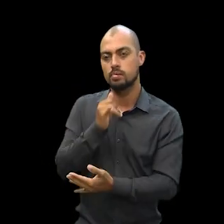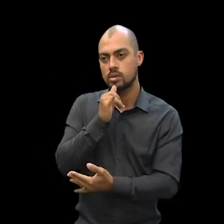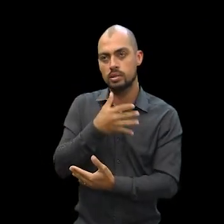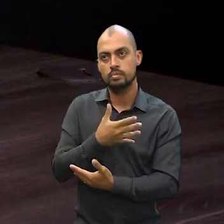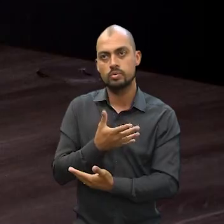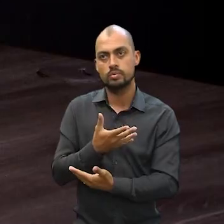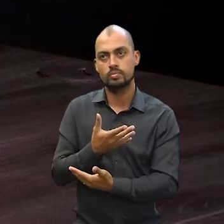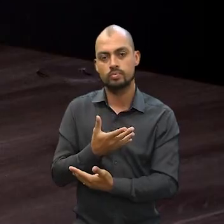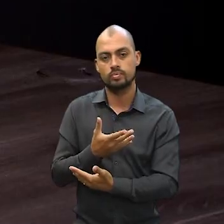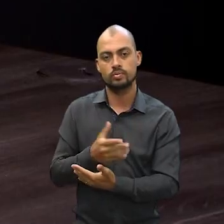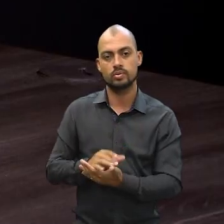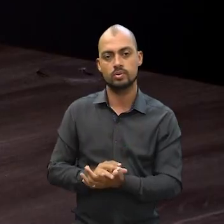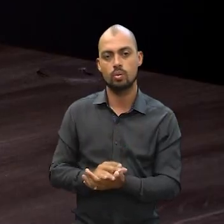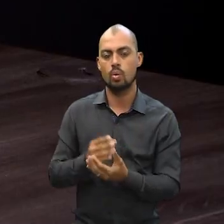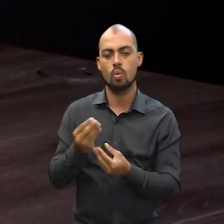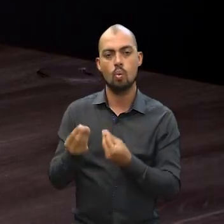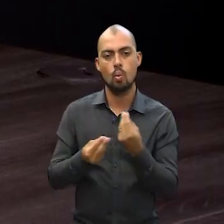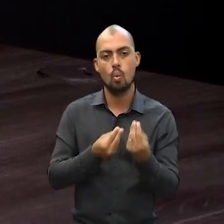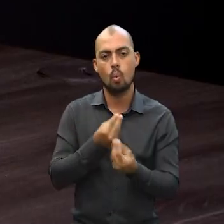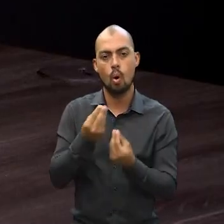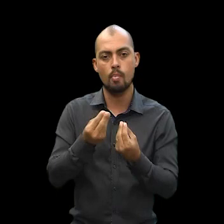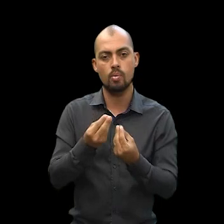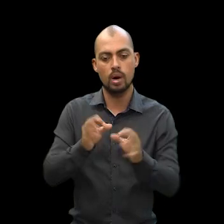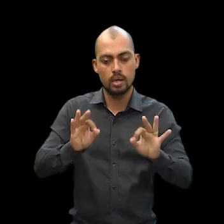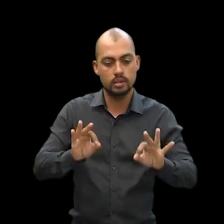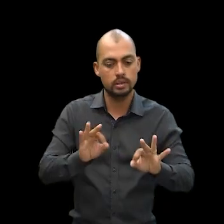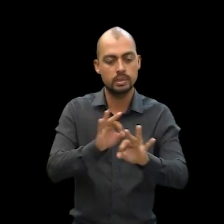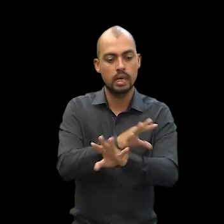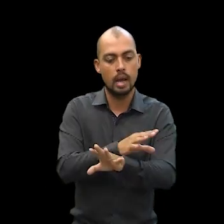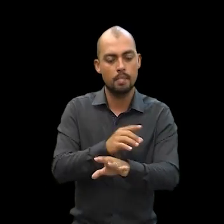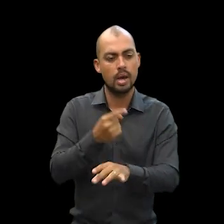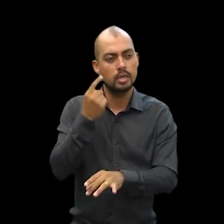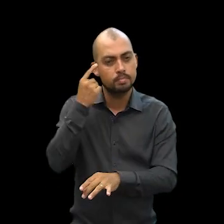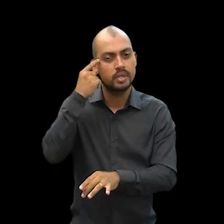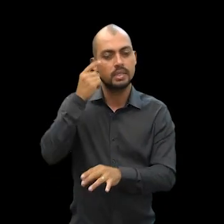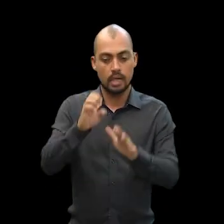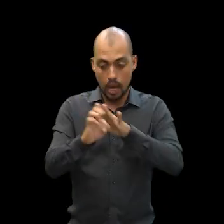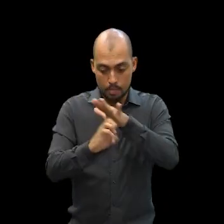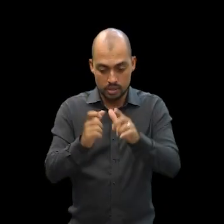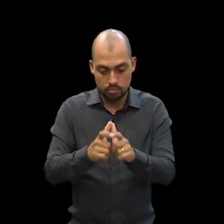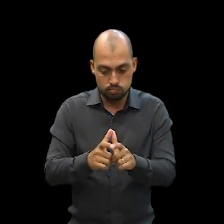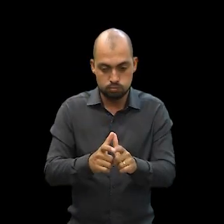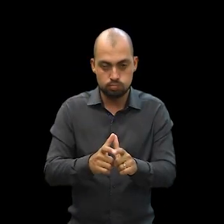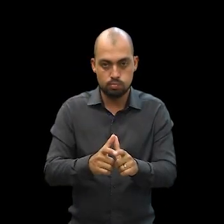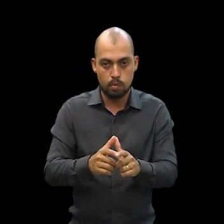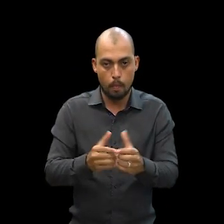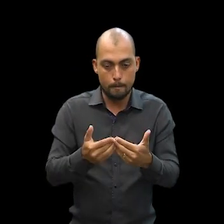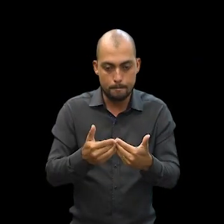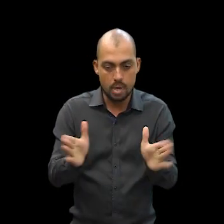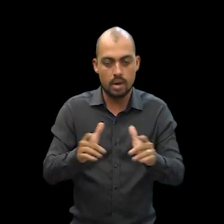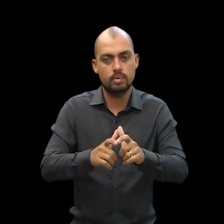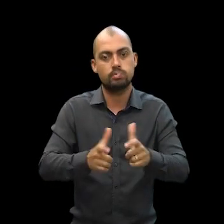forma, pulverizar tudo isso para pensar no crescimento da empresa? Isso tudo é gestão?